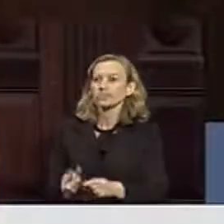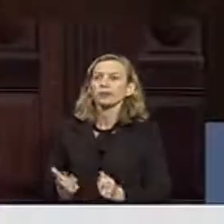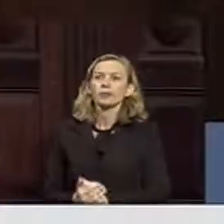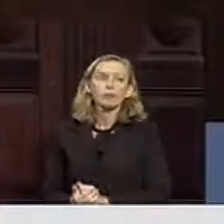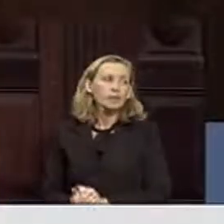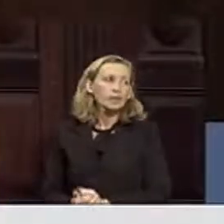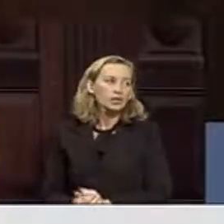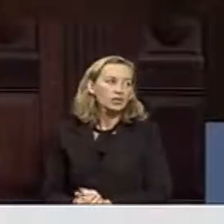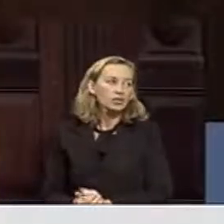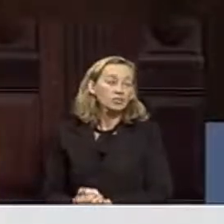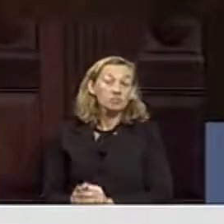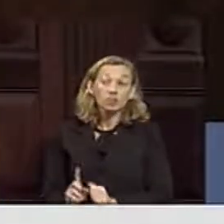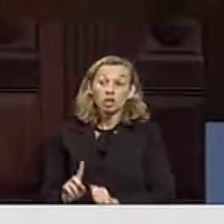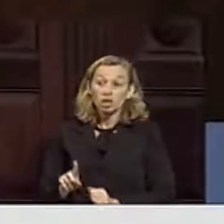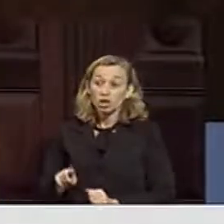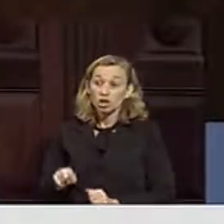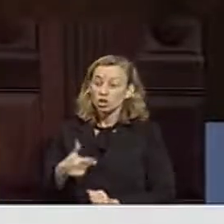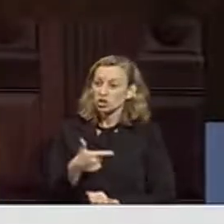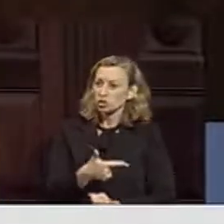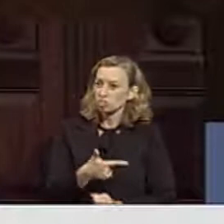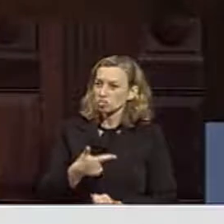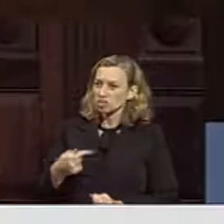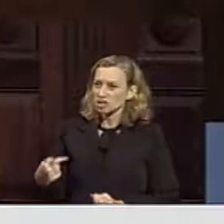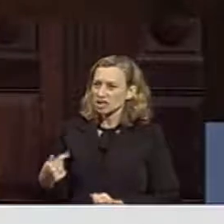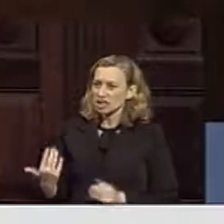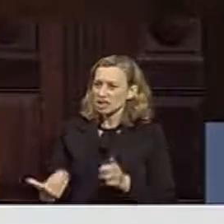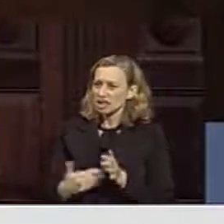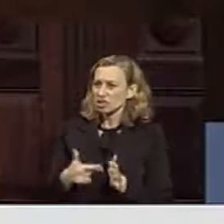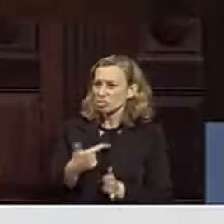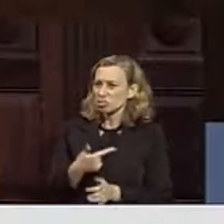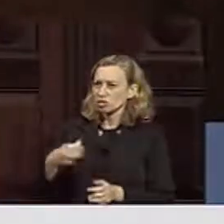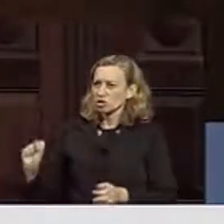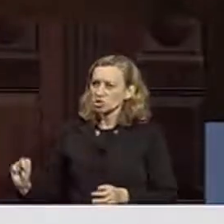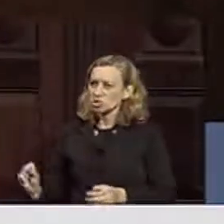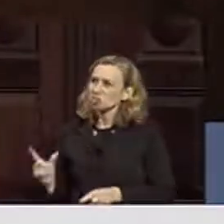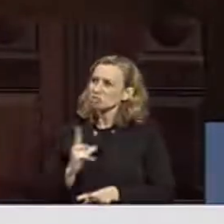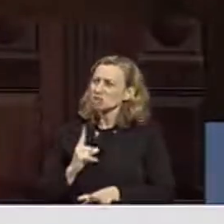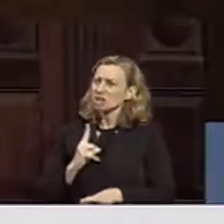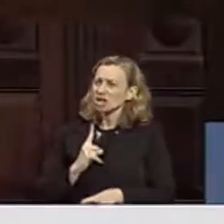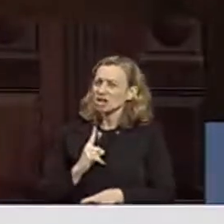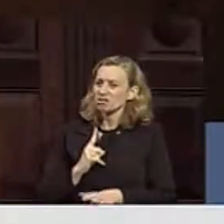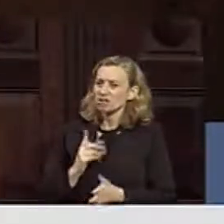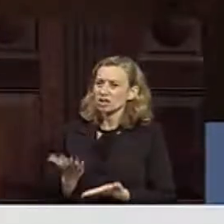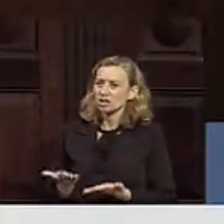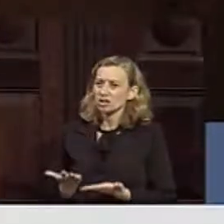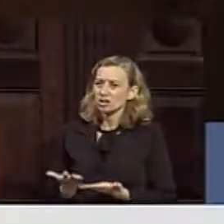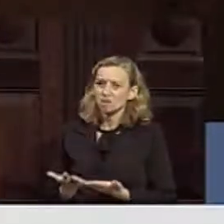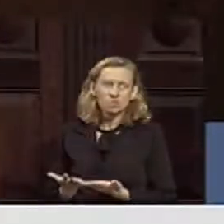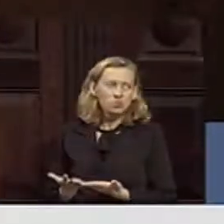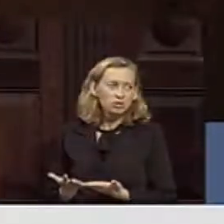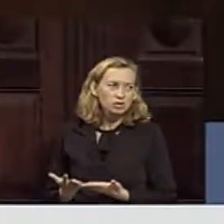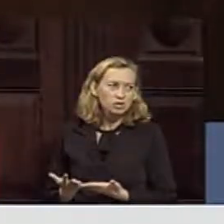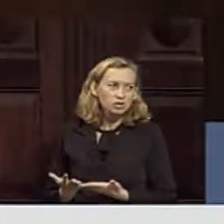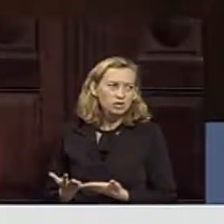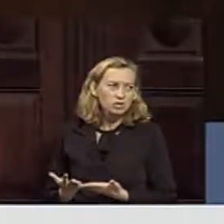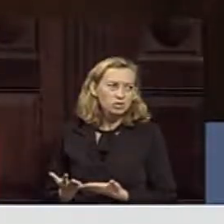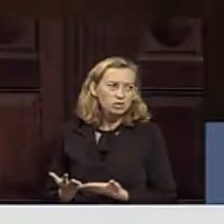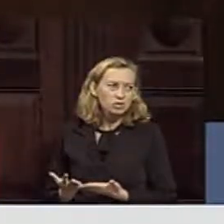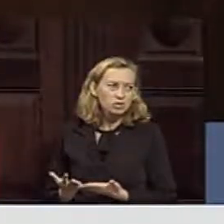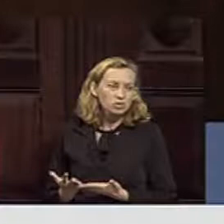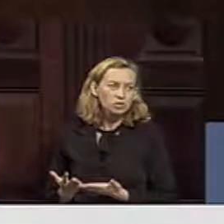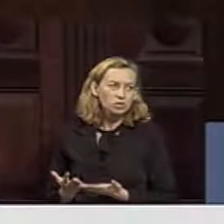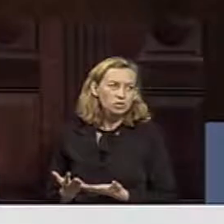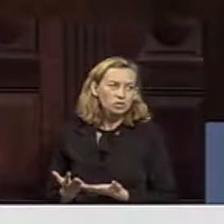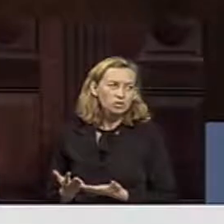Na virada do ano 2017 para 2018, houve, como tem acontecido ano a ano, um pequeno